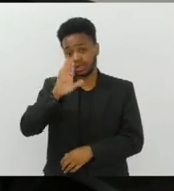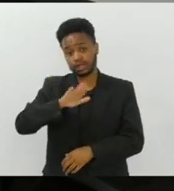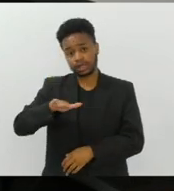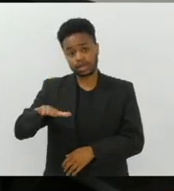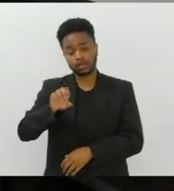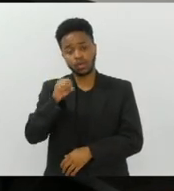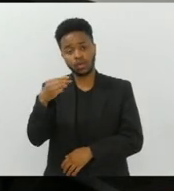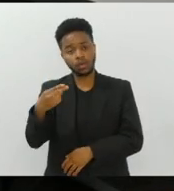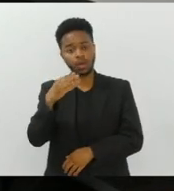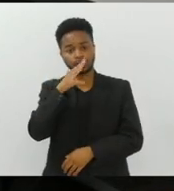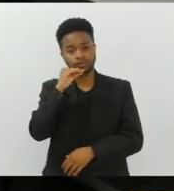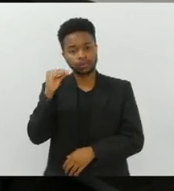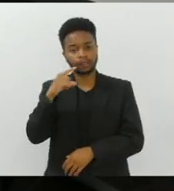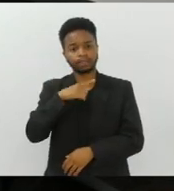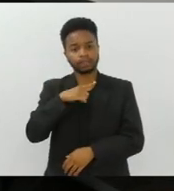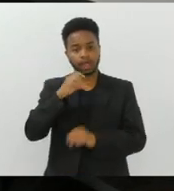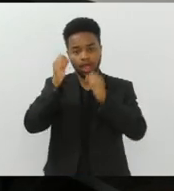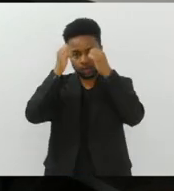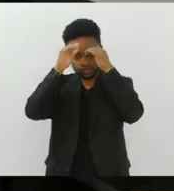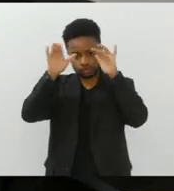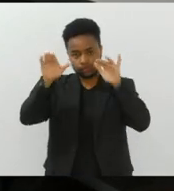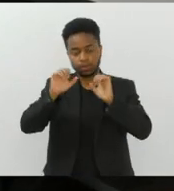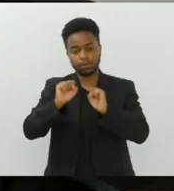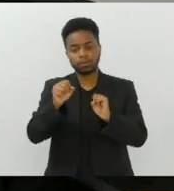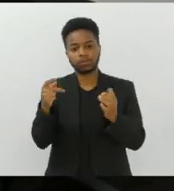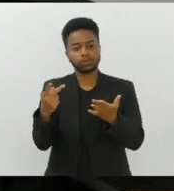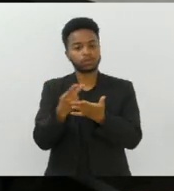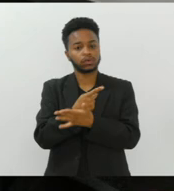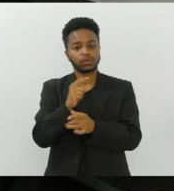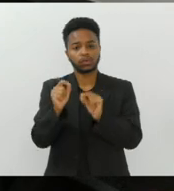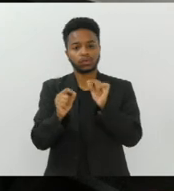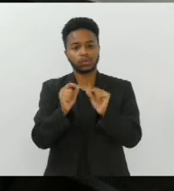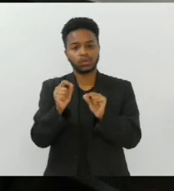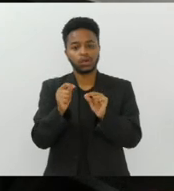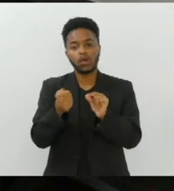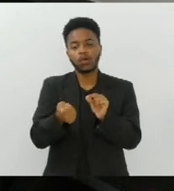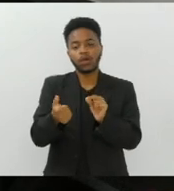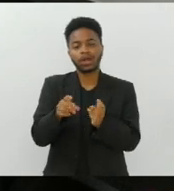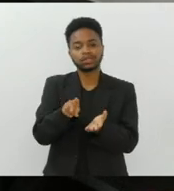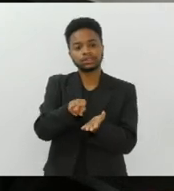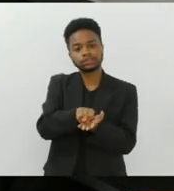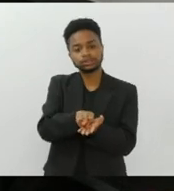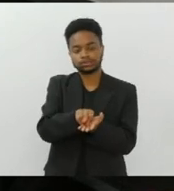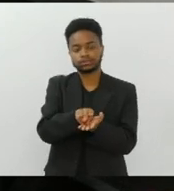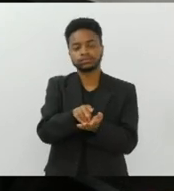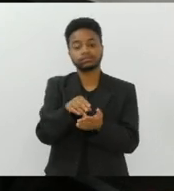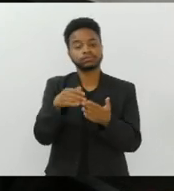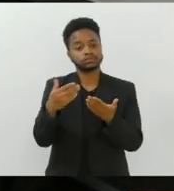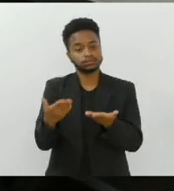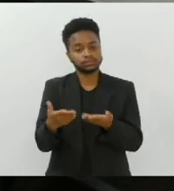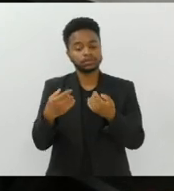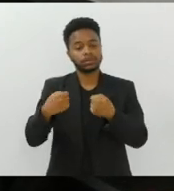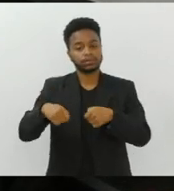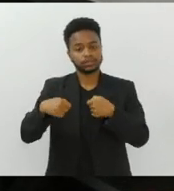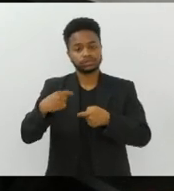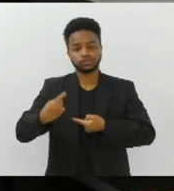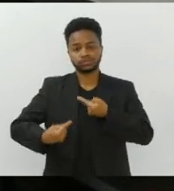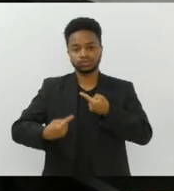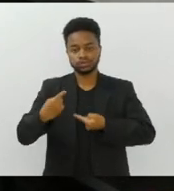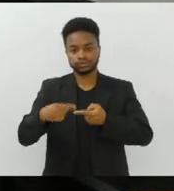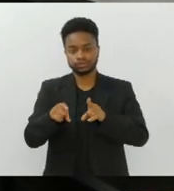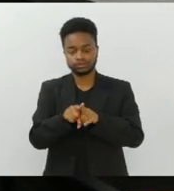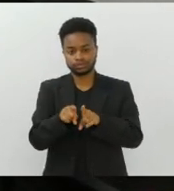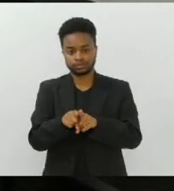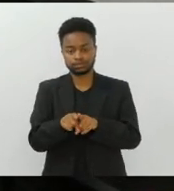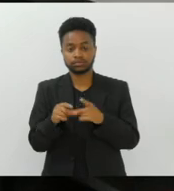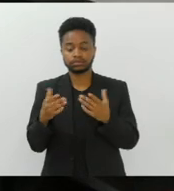um adolescente com TEA, a uma situação de quase semi-internação. E aí, isto também precisa ser discutido.